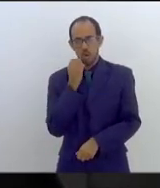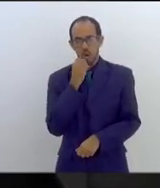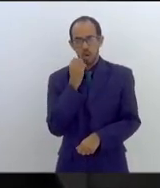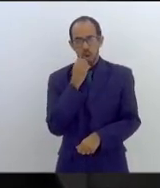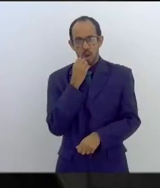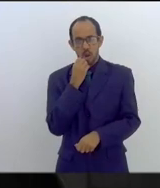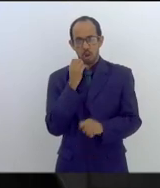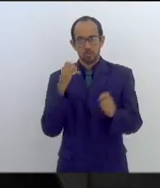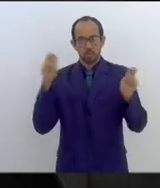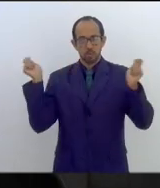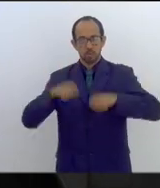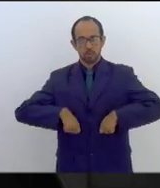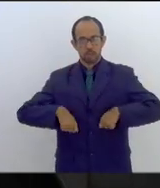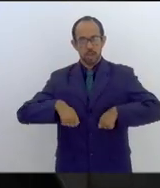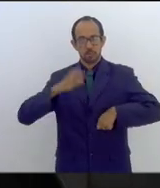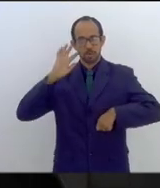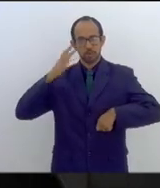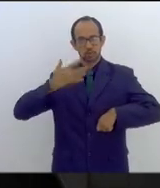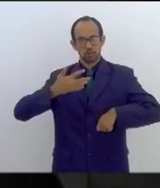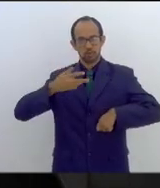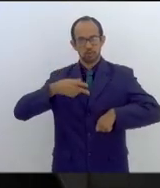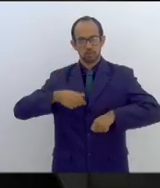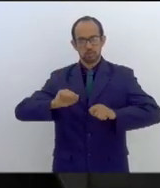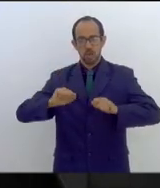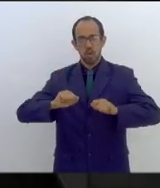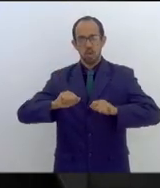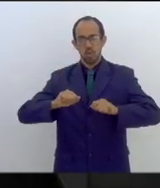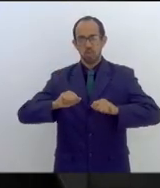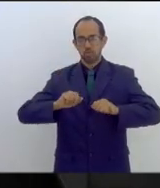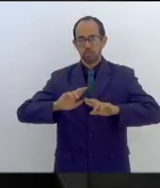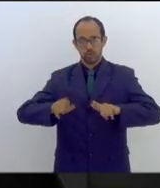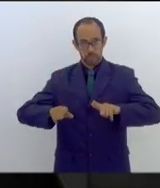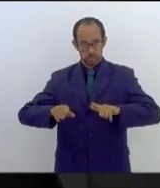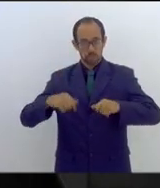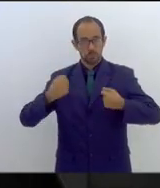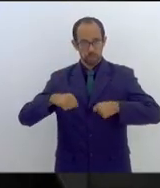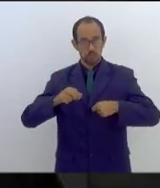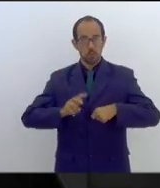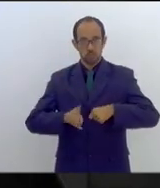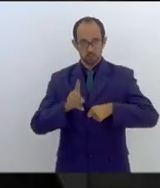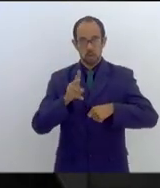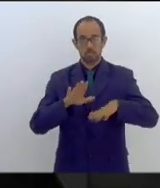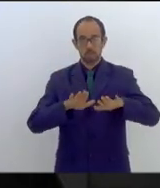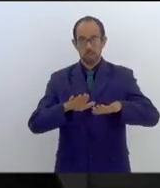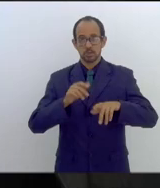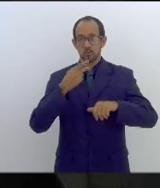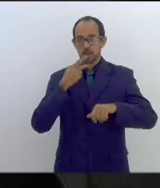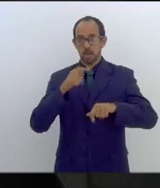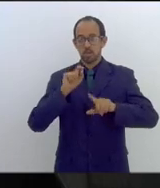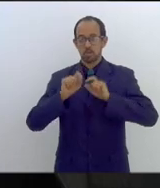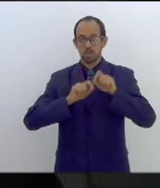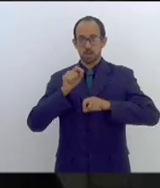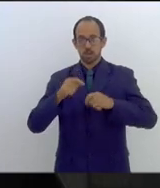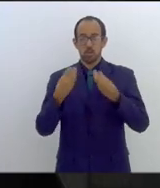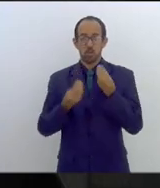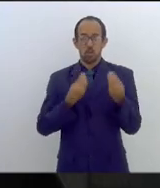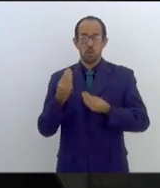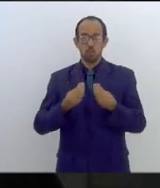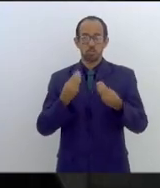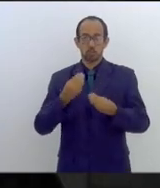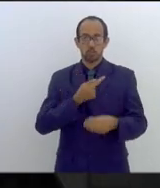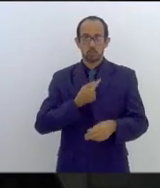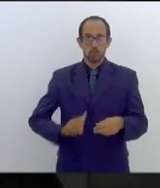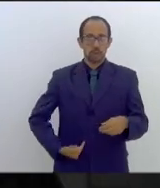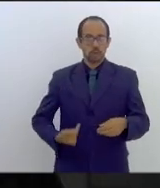pode ter solução de continuidade. Em outra manifestação aqui da tribuna, disse: como que o governador pretende